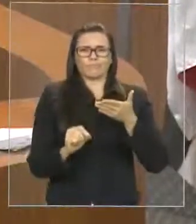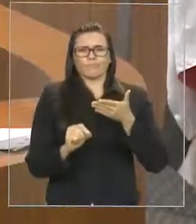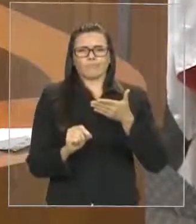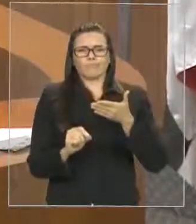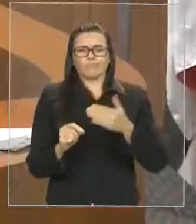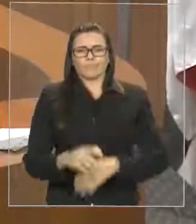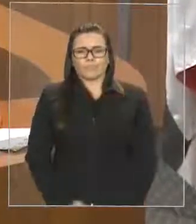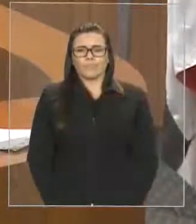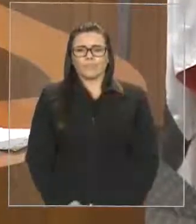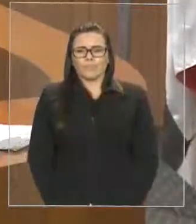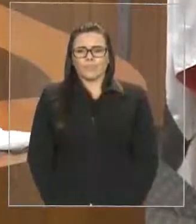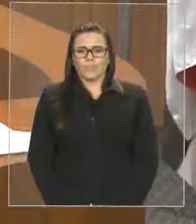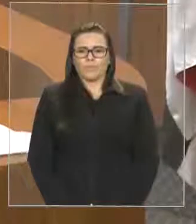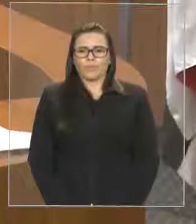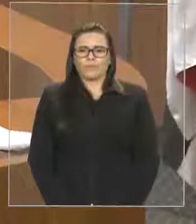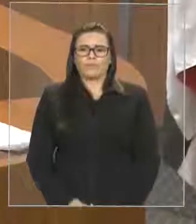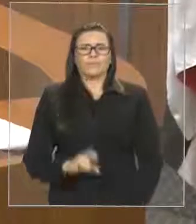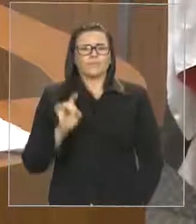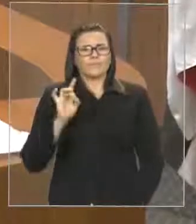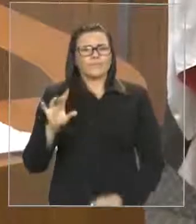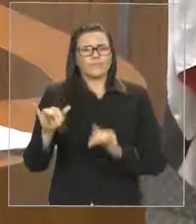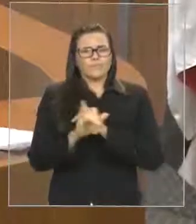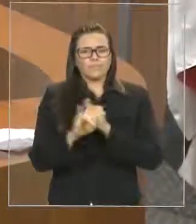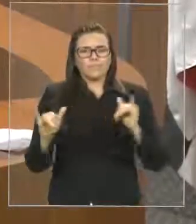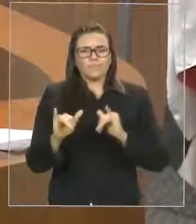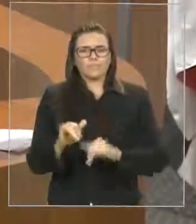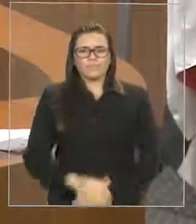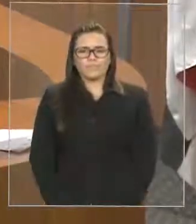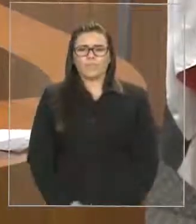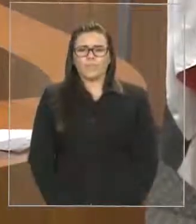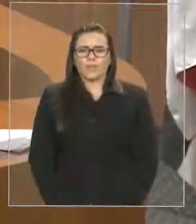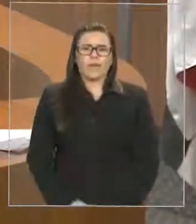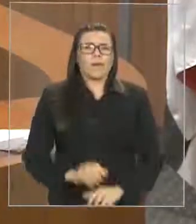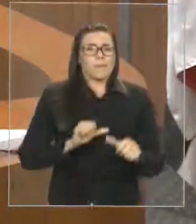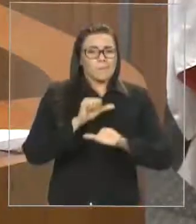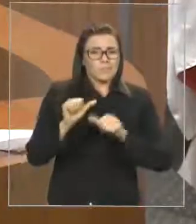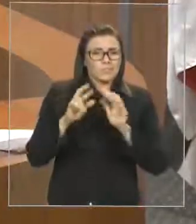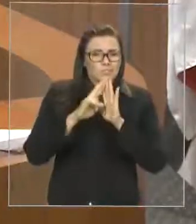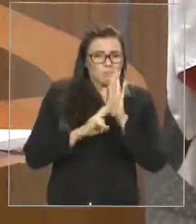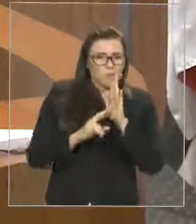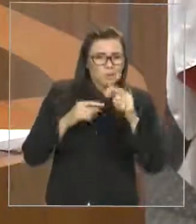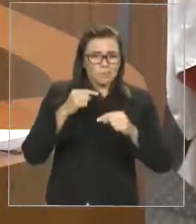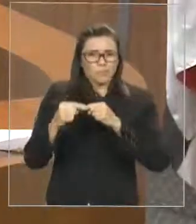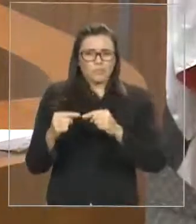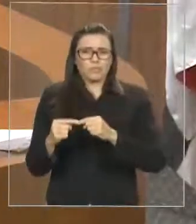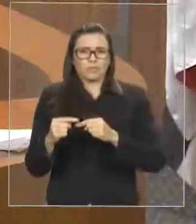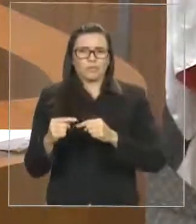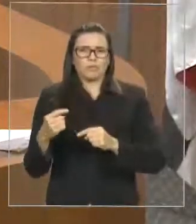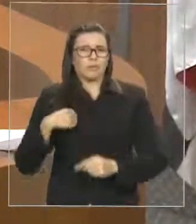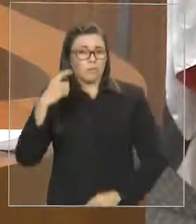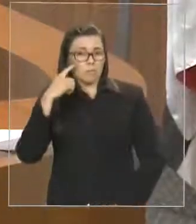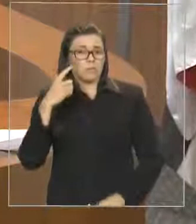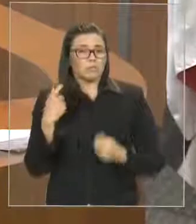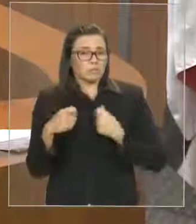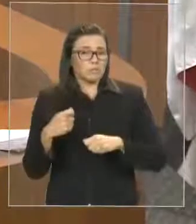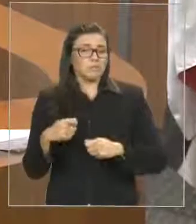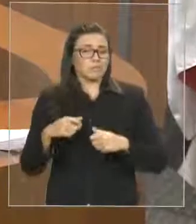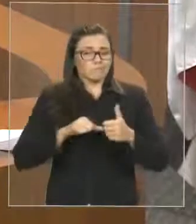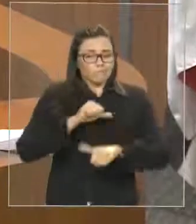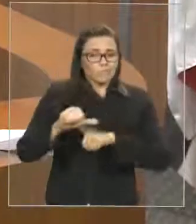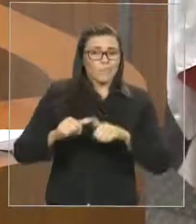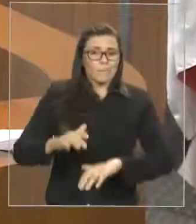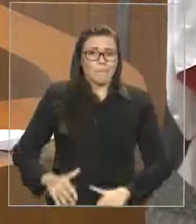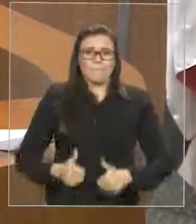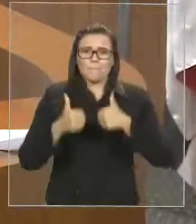meu discurso, deputado Souza Neto, uma reforma política só tem razão de ser se ela mudar para melhor o atual sistema. Se for para mudar